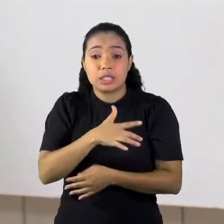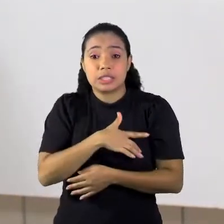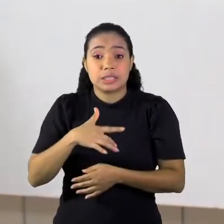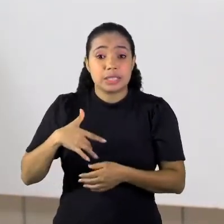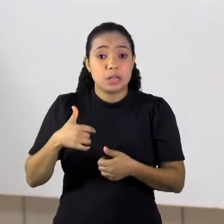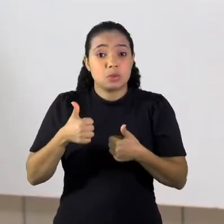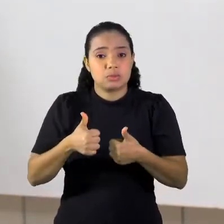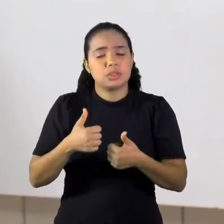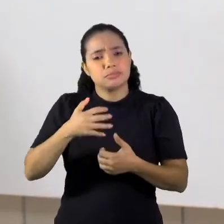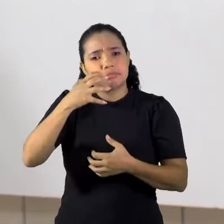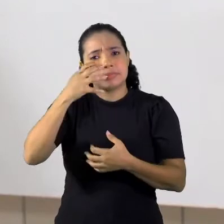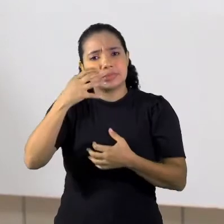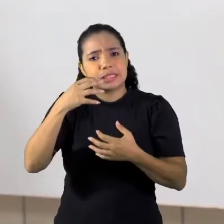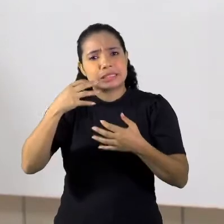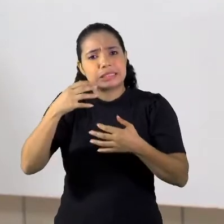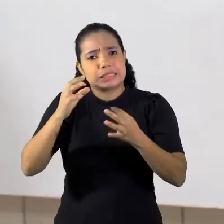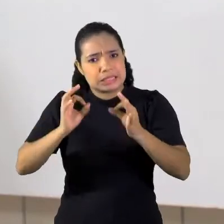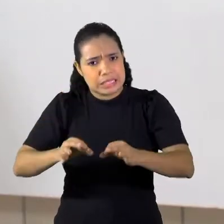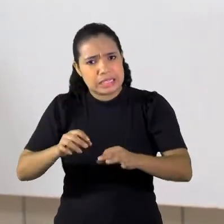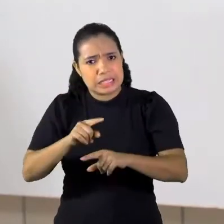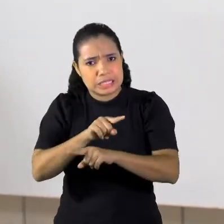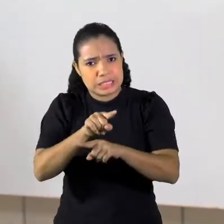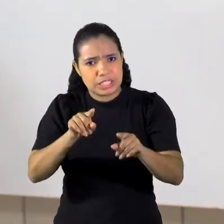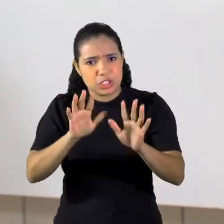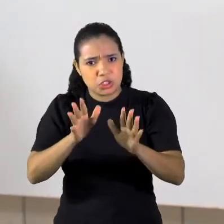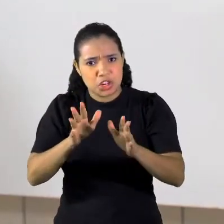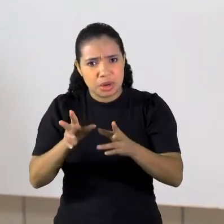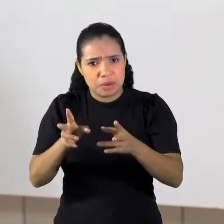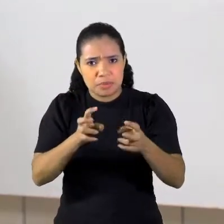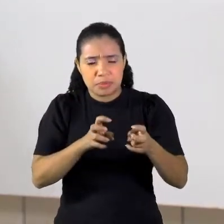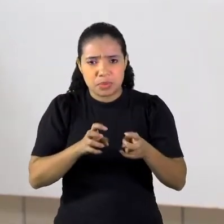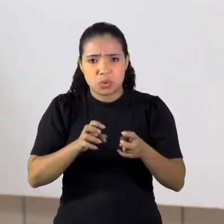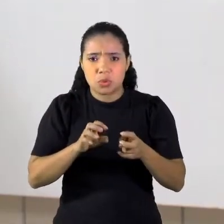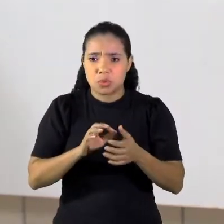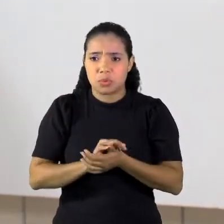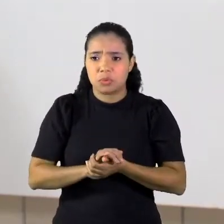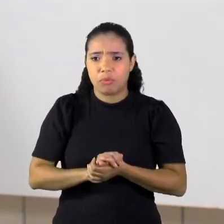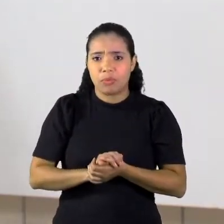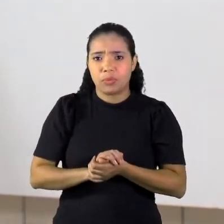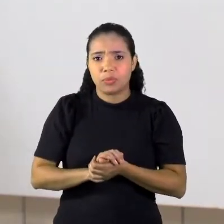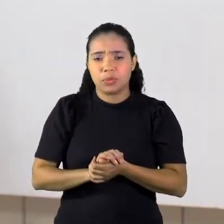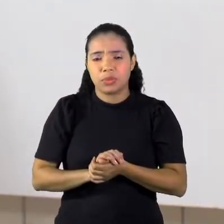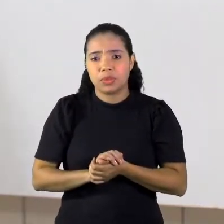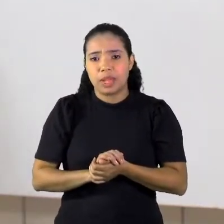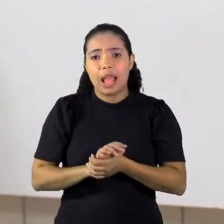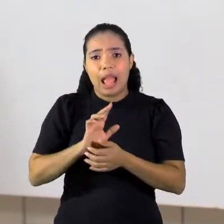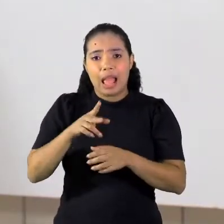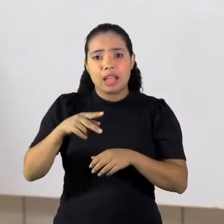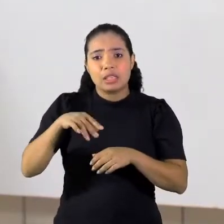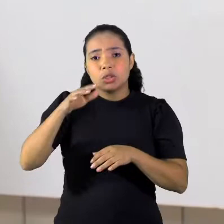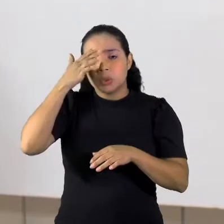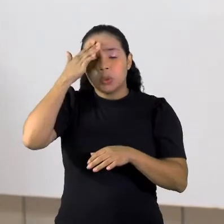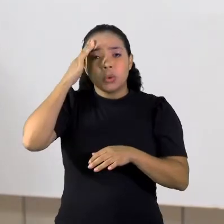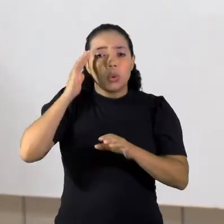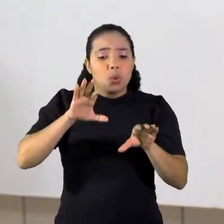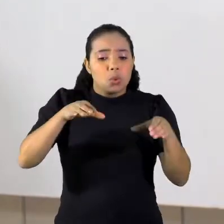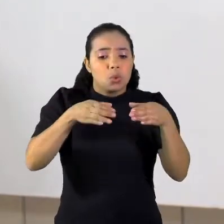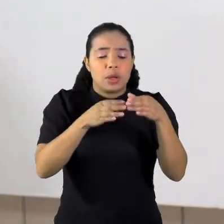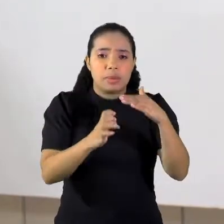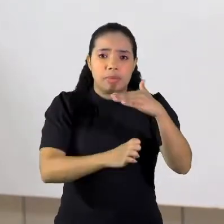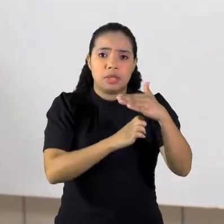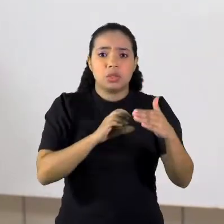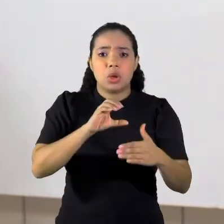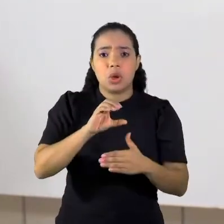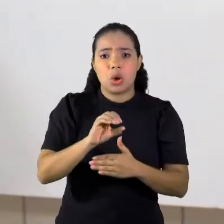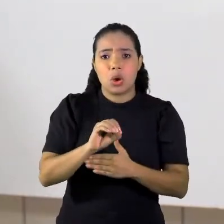tenho certeza que você já ouviu falar deste órgão internacional, a chamada Organização das